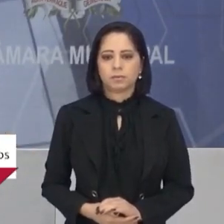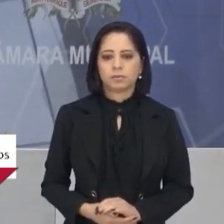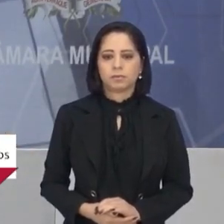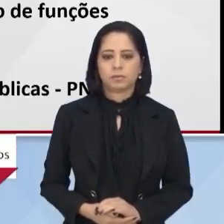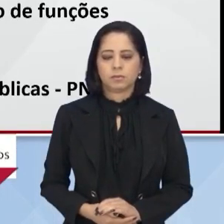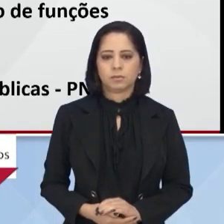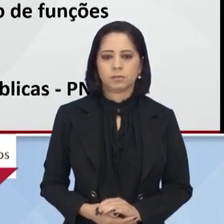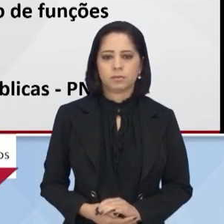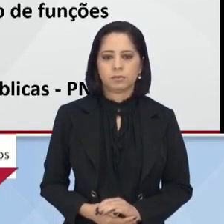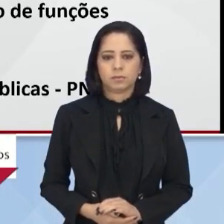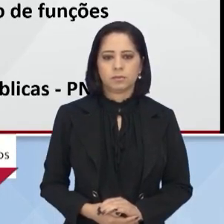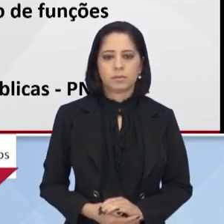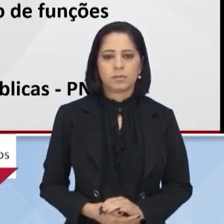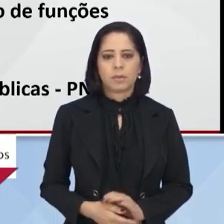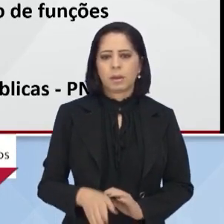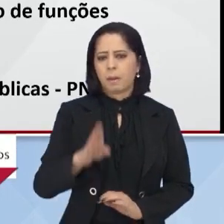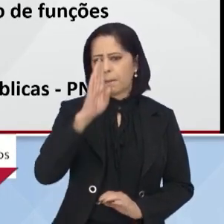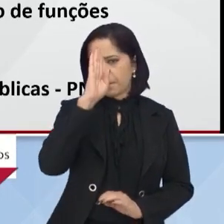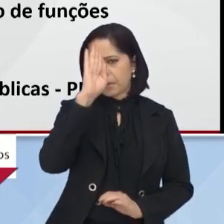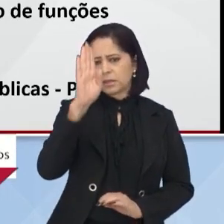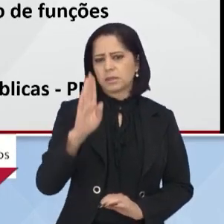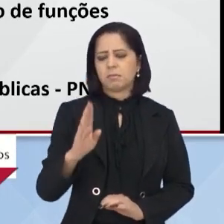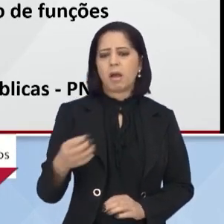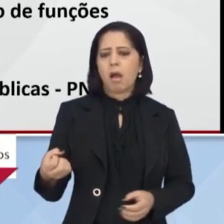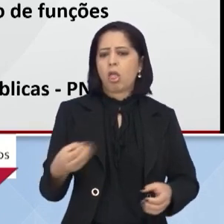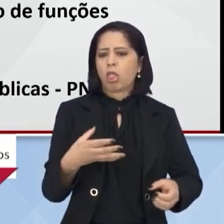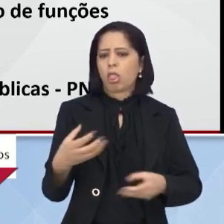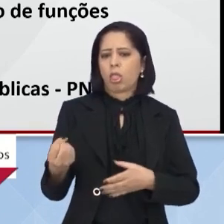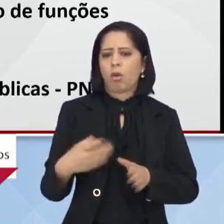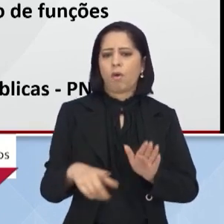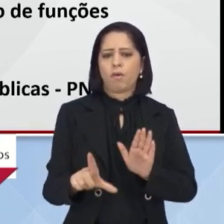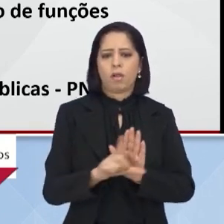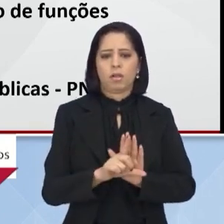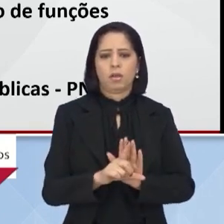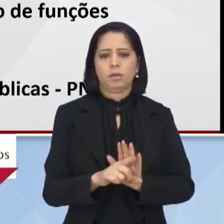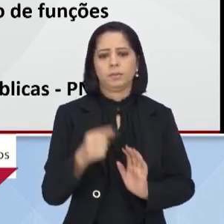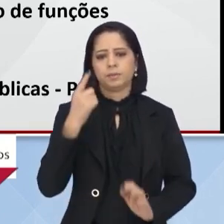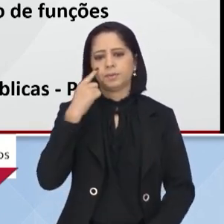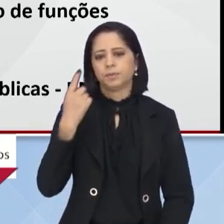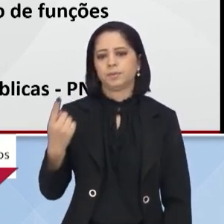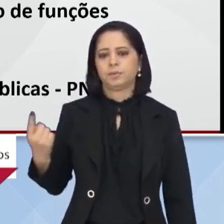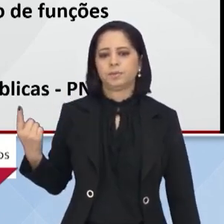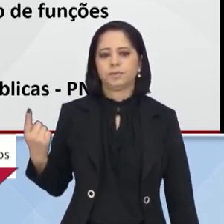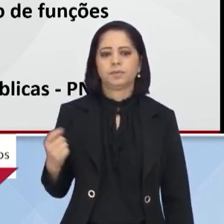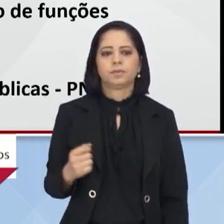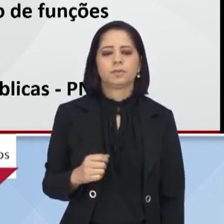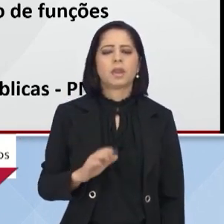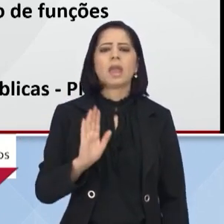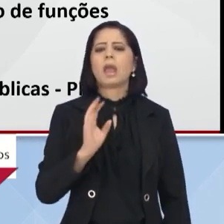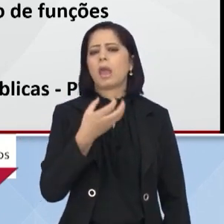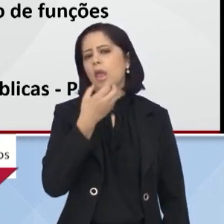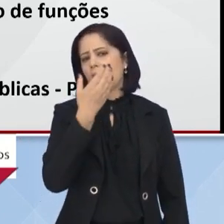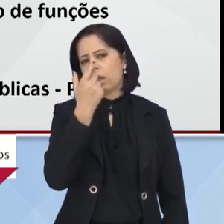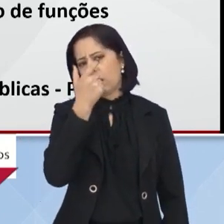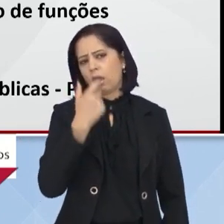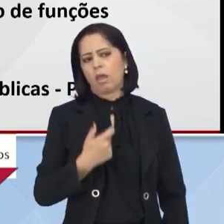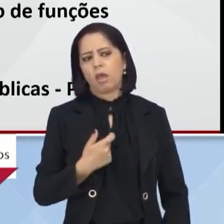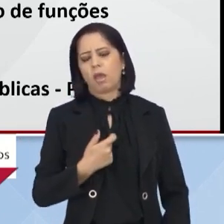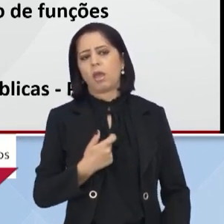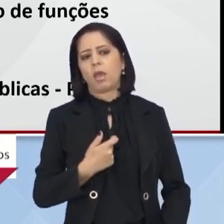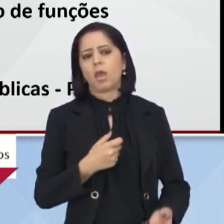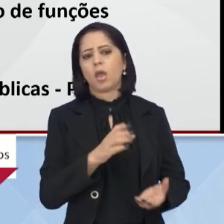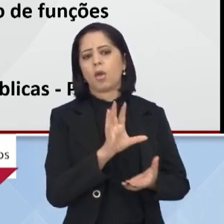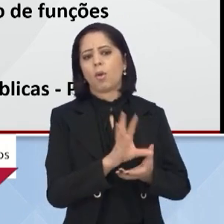eh principais inovações da lei né Eu até me basei e numa apresentação que foi feita pelo Ministro do